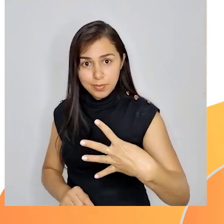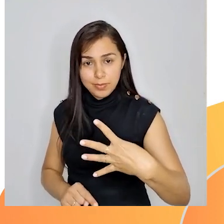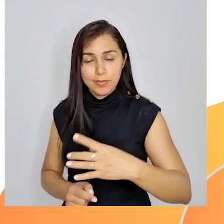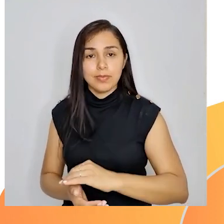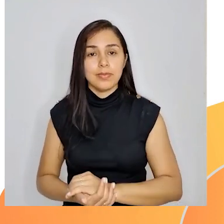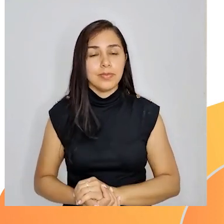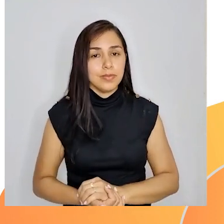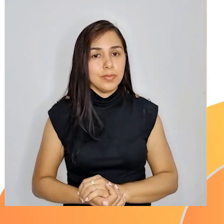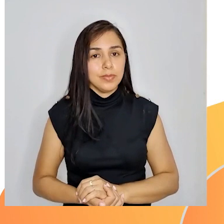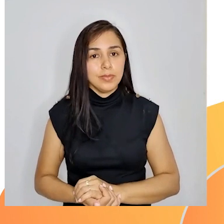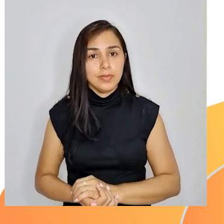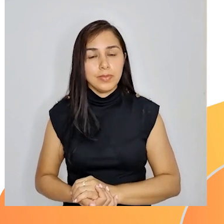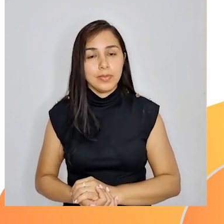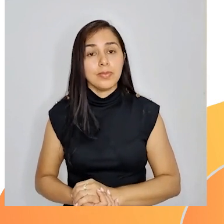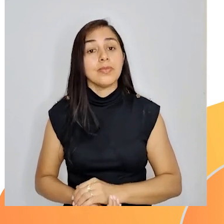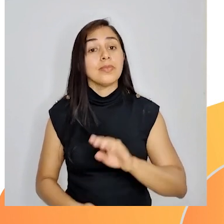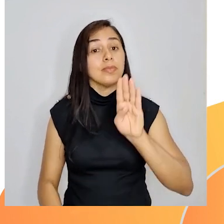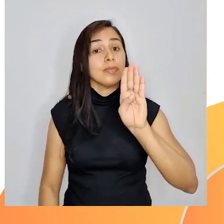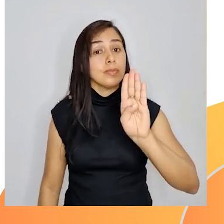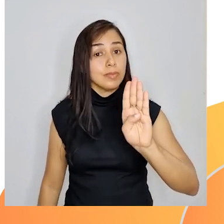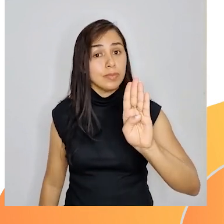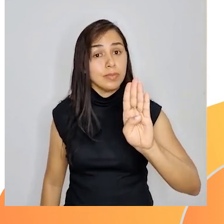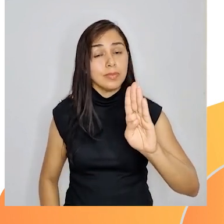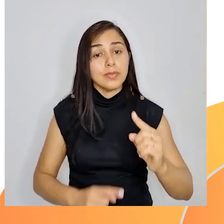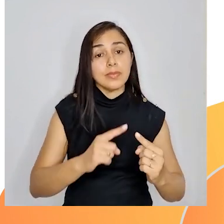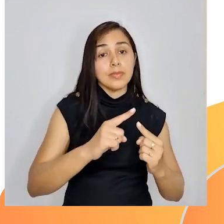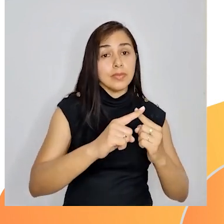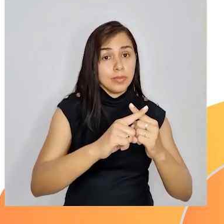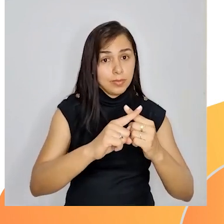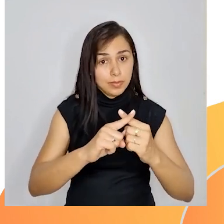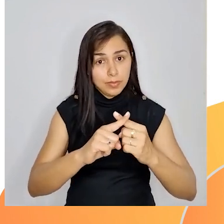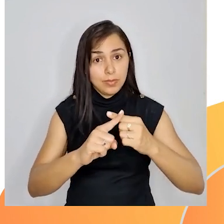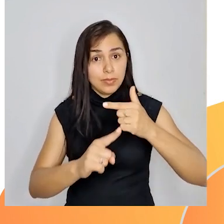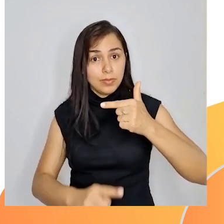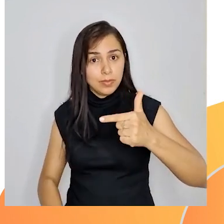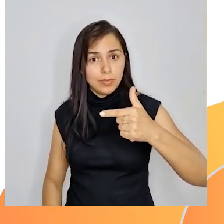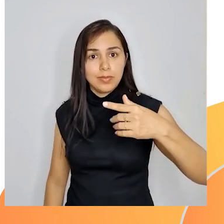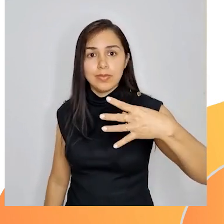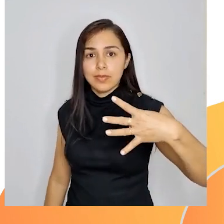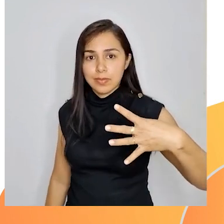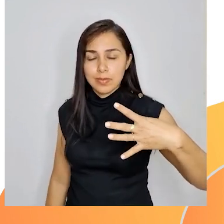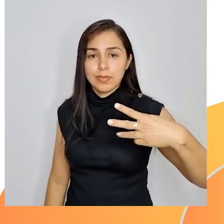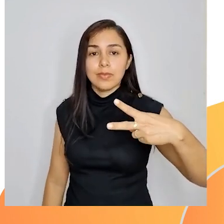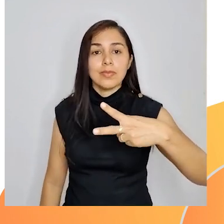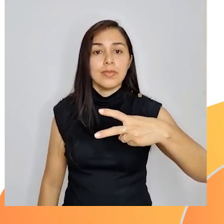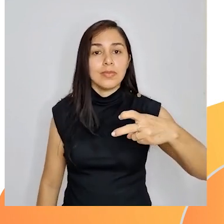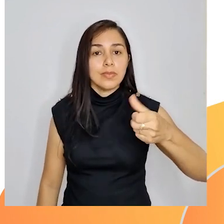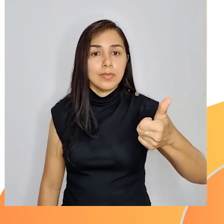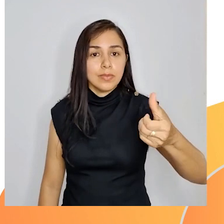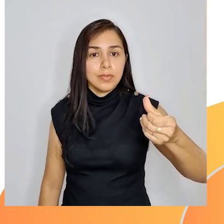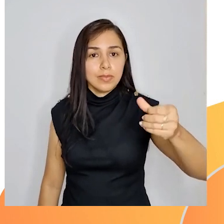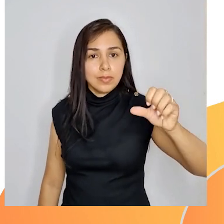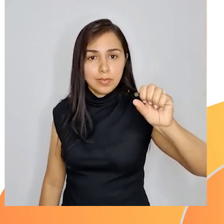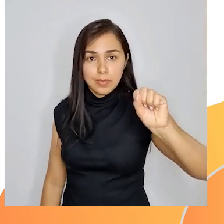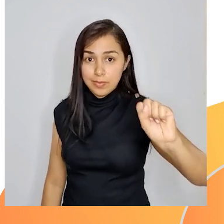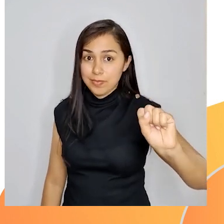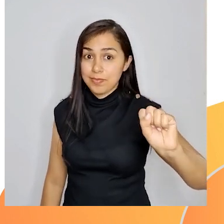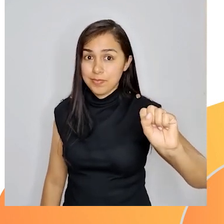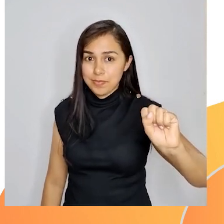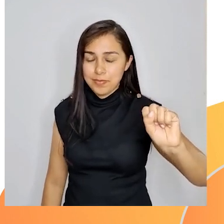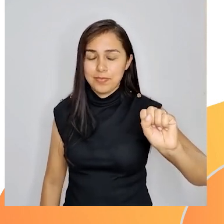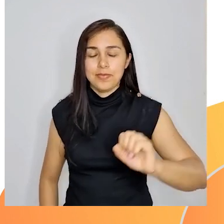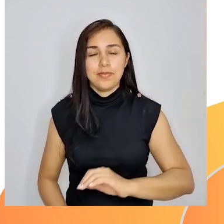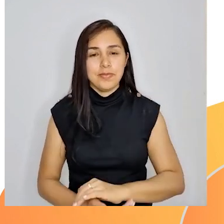eu vou ter que B vezes 24 vai ser igual a 160